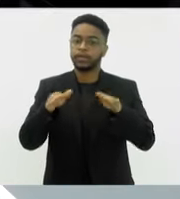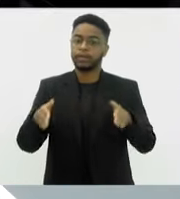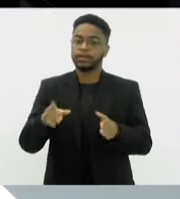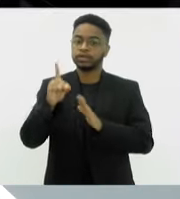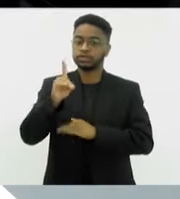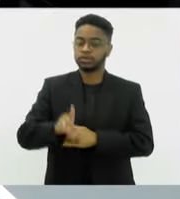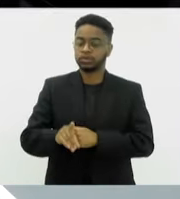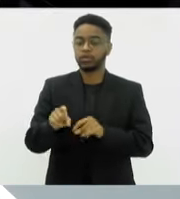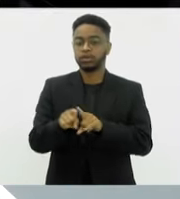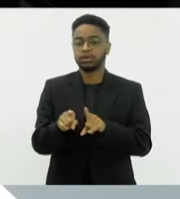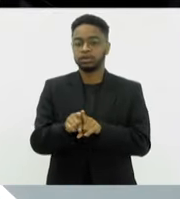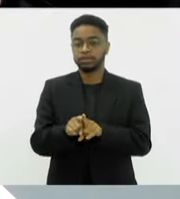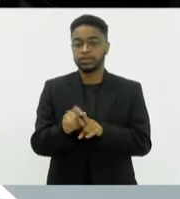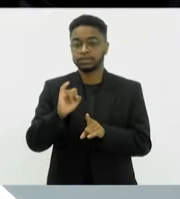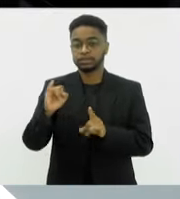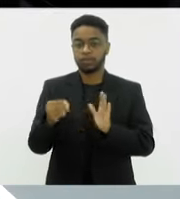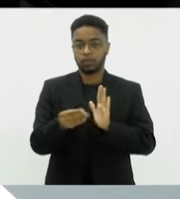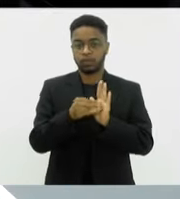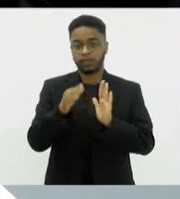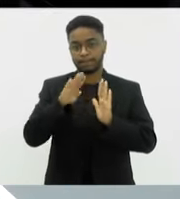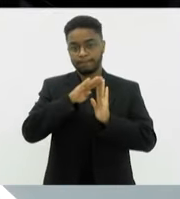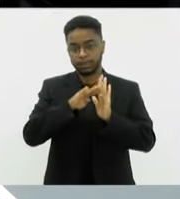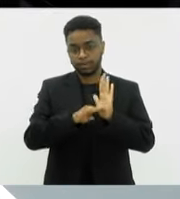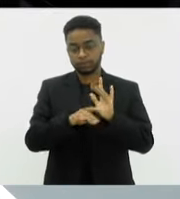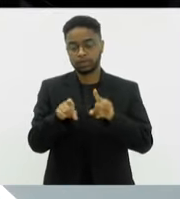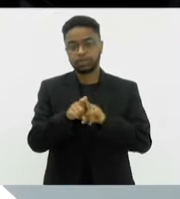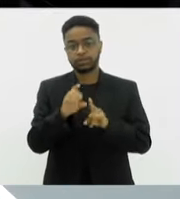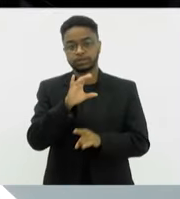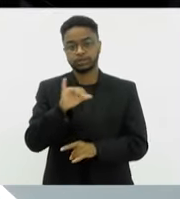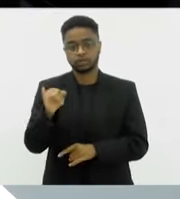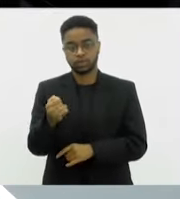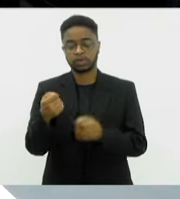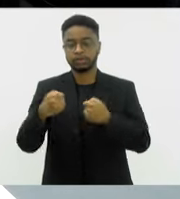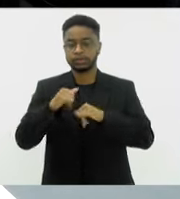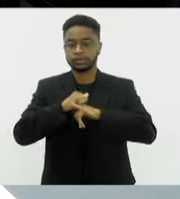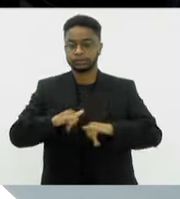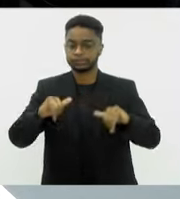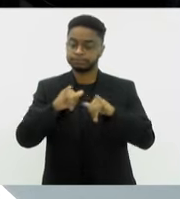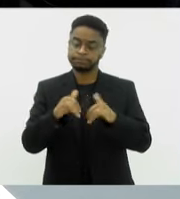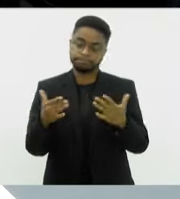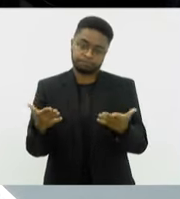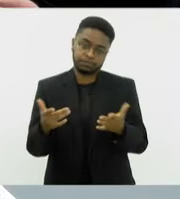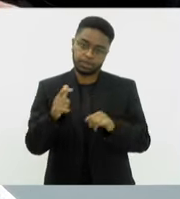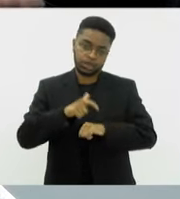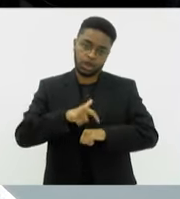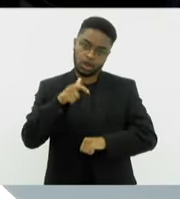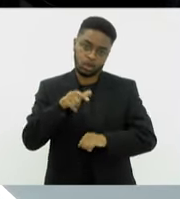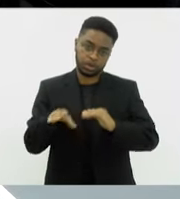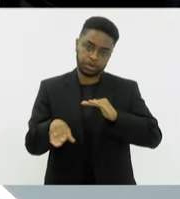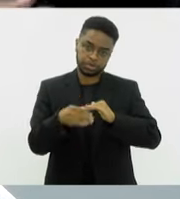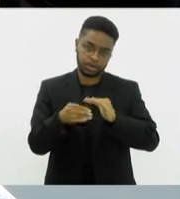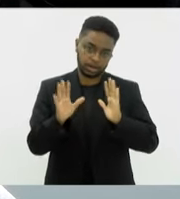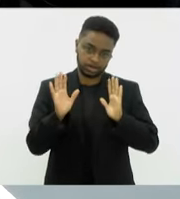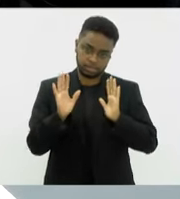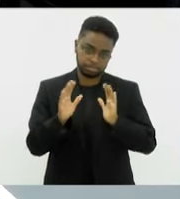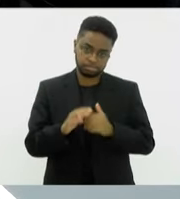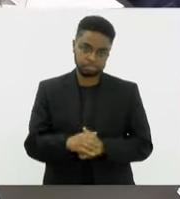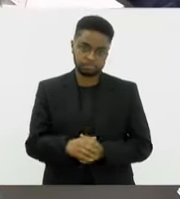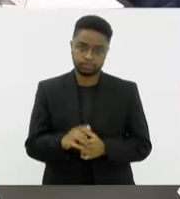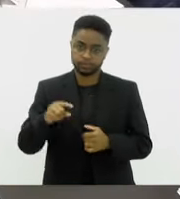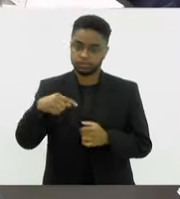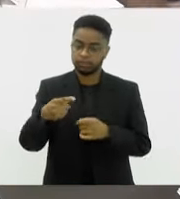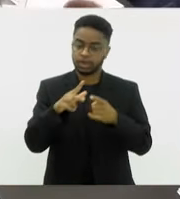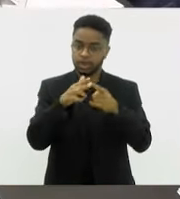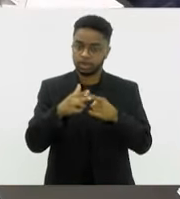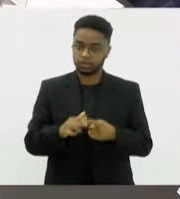Excelência. Se ele vindo à pauta e a CCJ tiver que se manifestar, faz na hora alguma emenda para ajustar